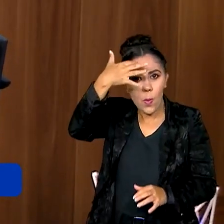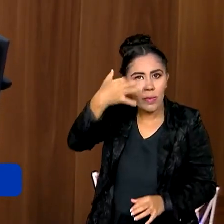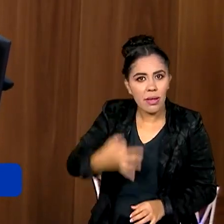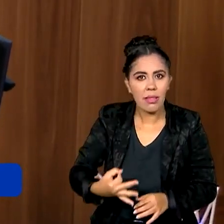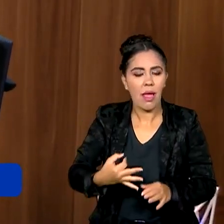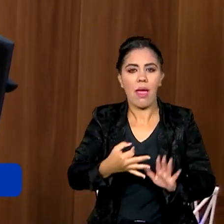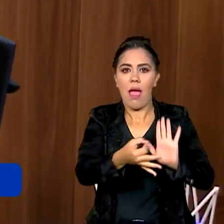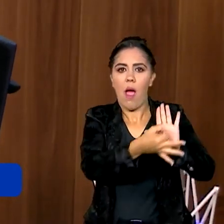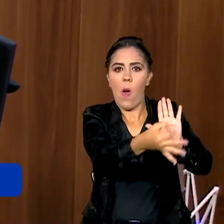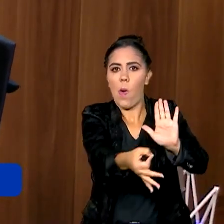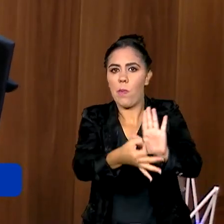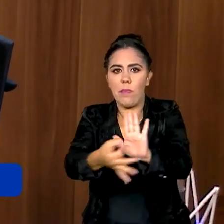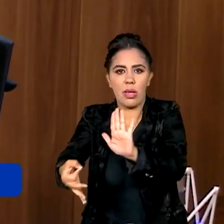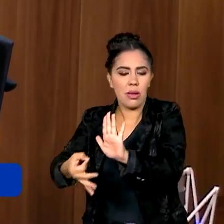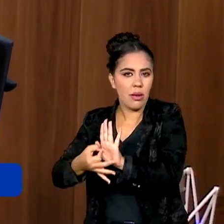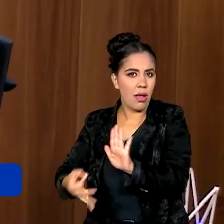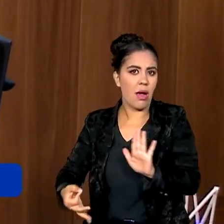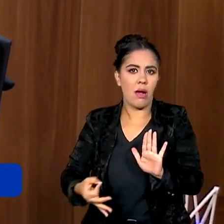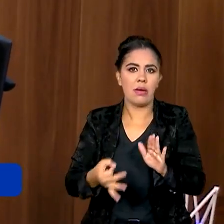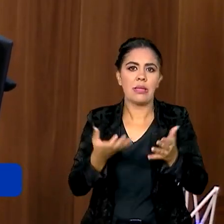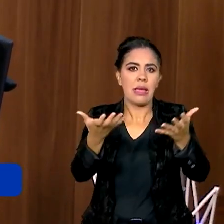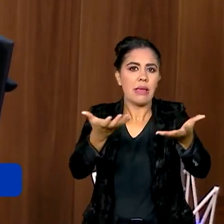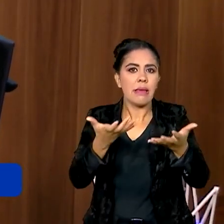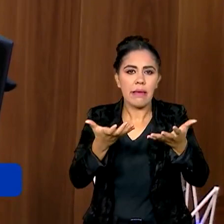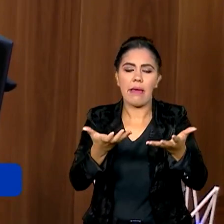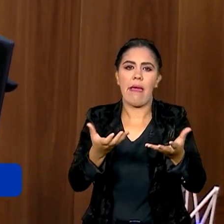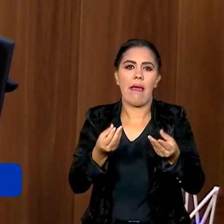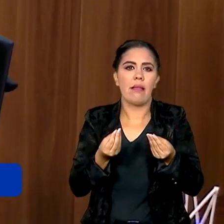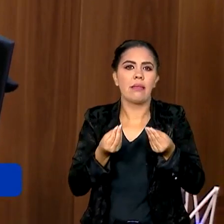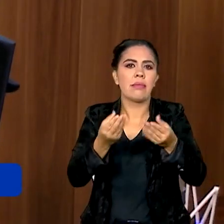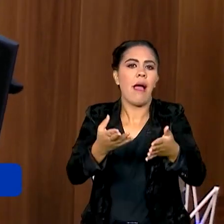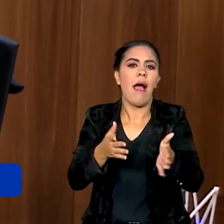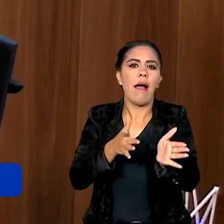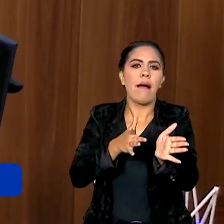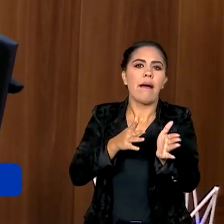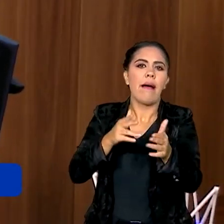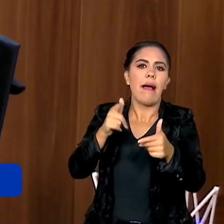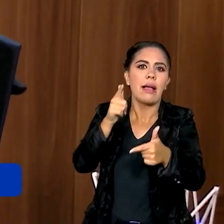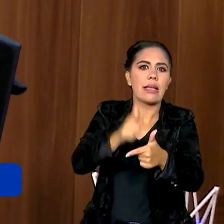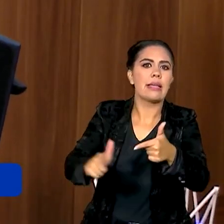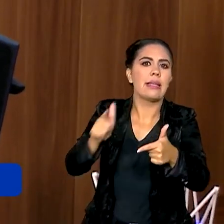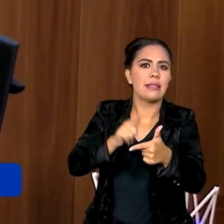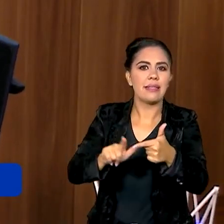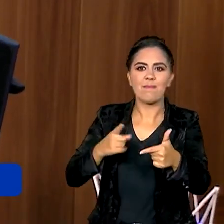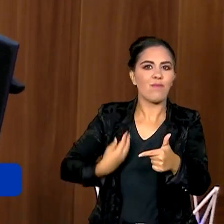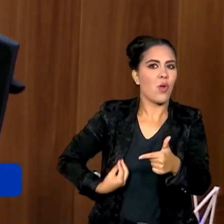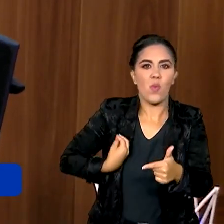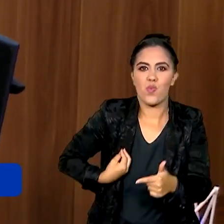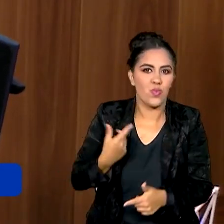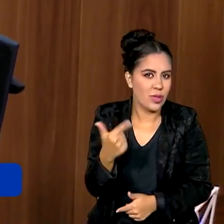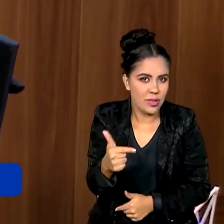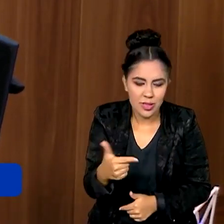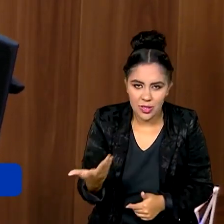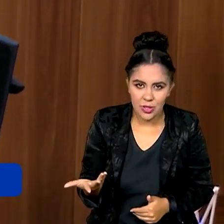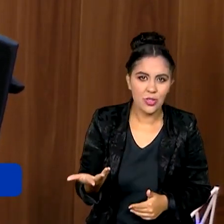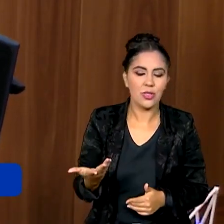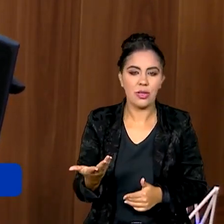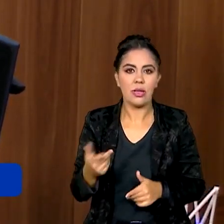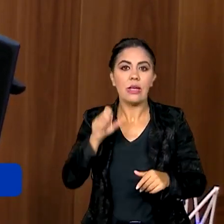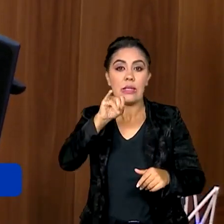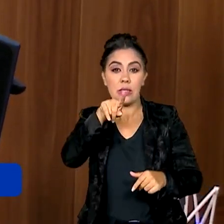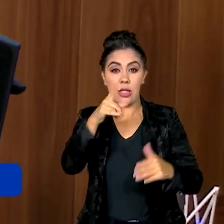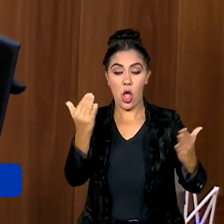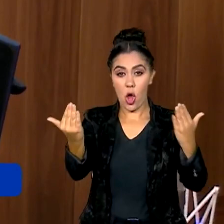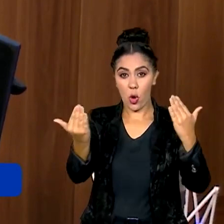argumentos de quem querem criar essa crise artificial, até porque Se você comparar a divisão de lucros